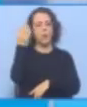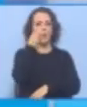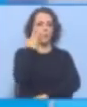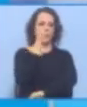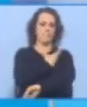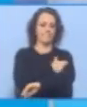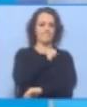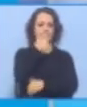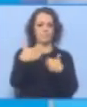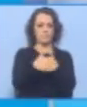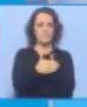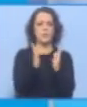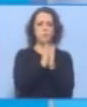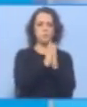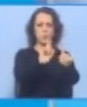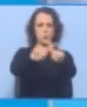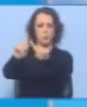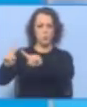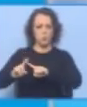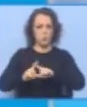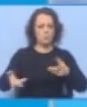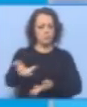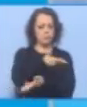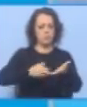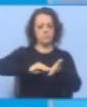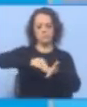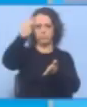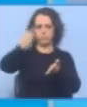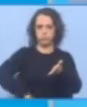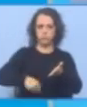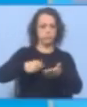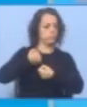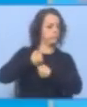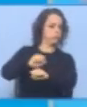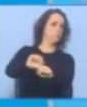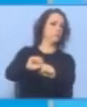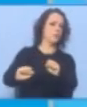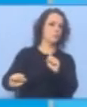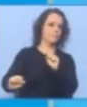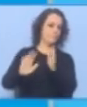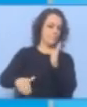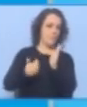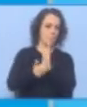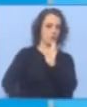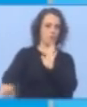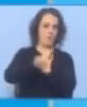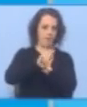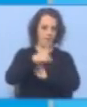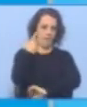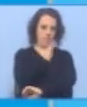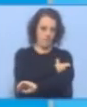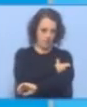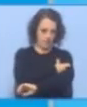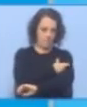eutanásia. Portanto, várias religiões assinaram um documento de rejeição da proposta de legalização da eutanásia. É um sinal de